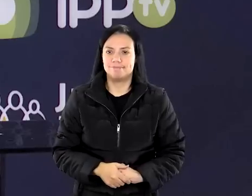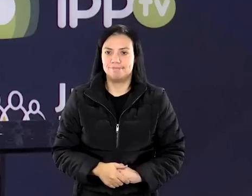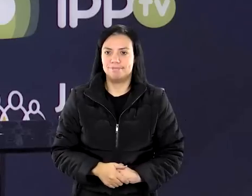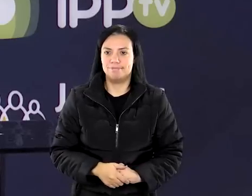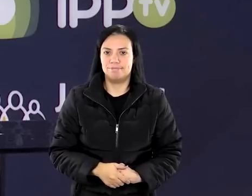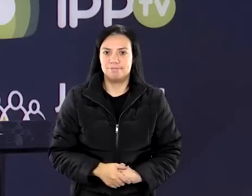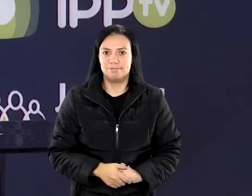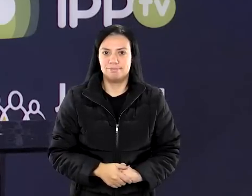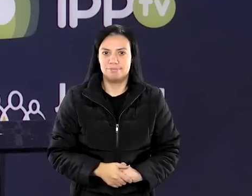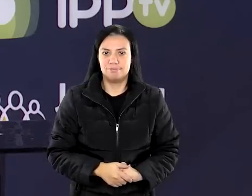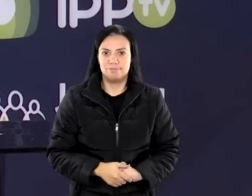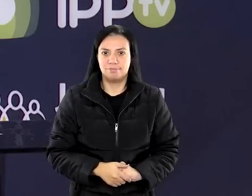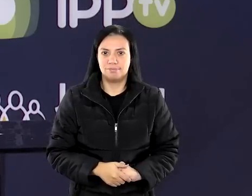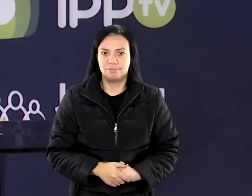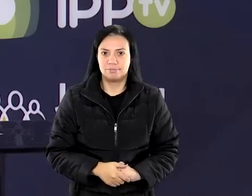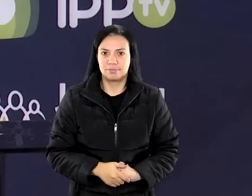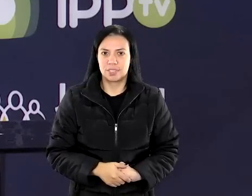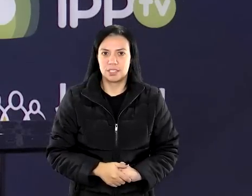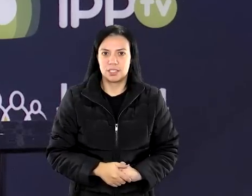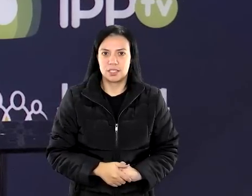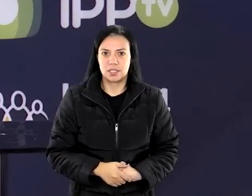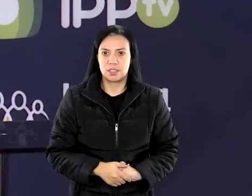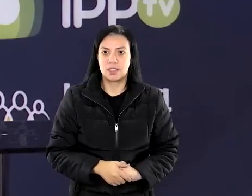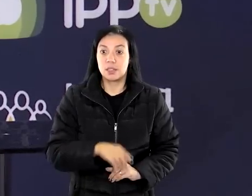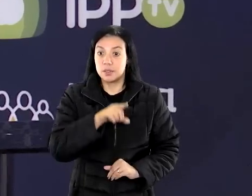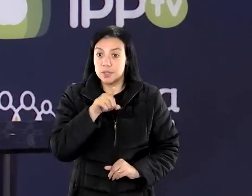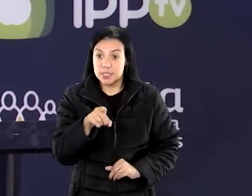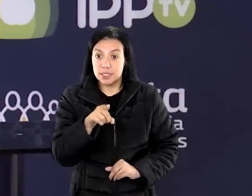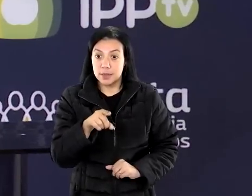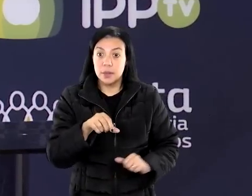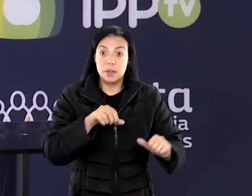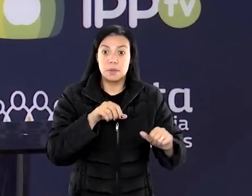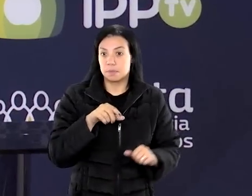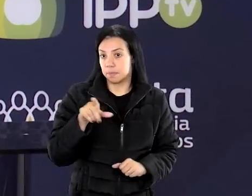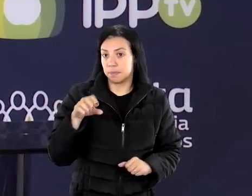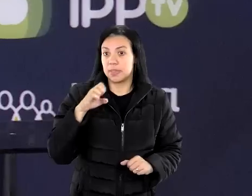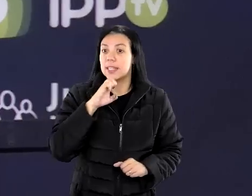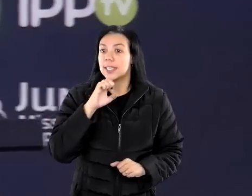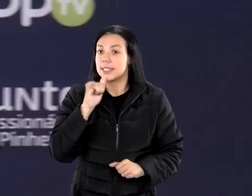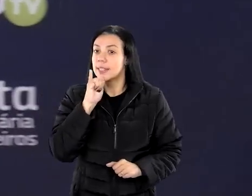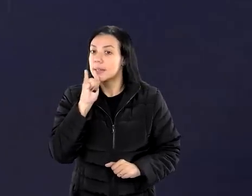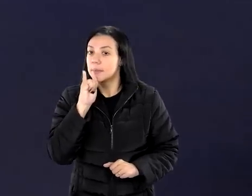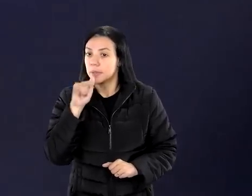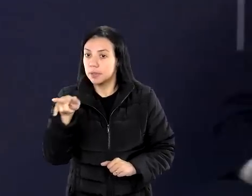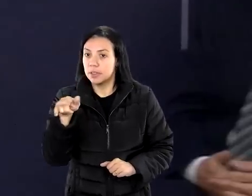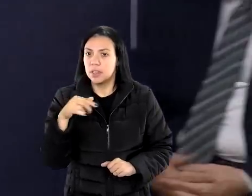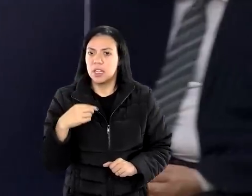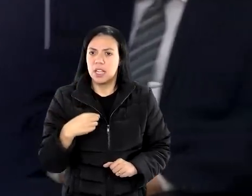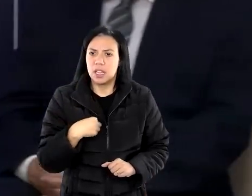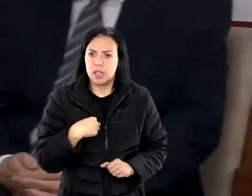Você sabe disso, Ricardinho? Você mudou de emprego agora porque você foi dizer, eu sou crente, eu não quero isso para mim.